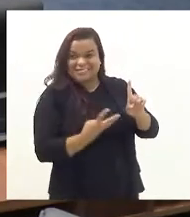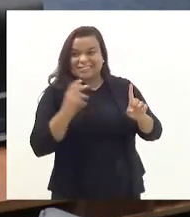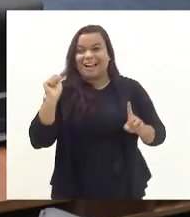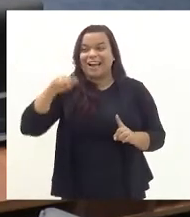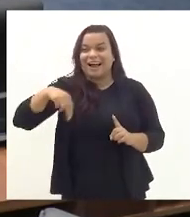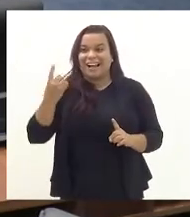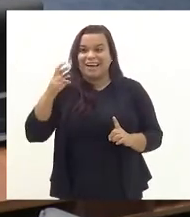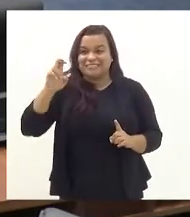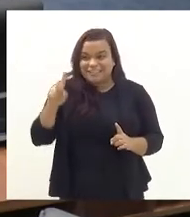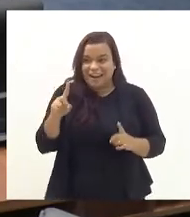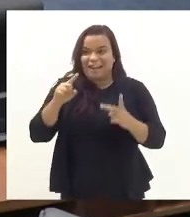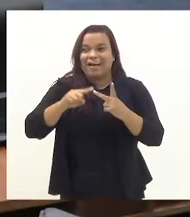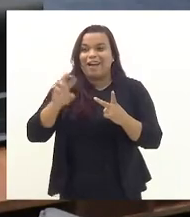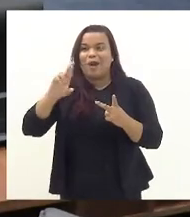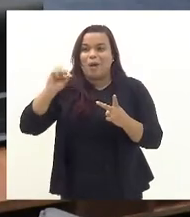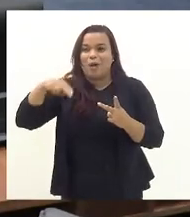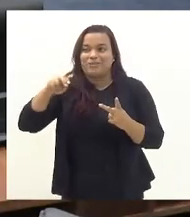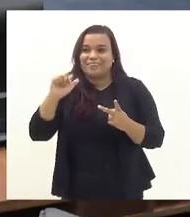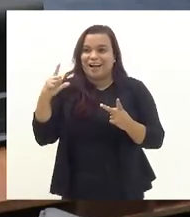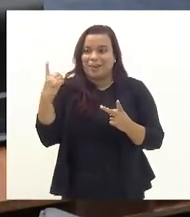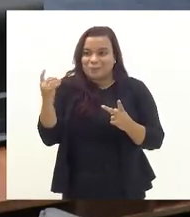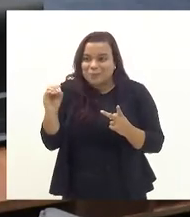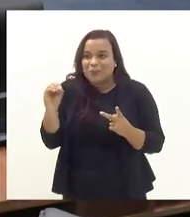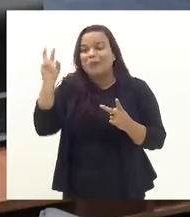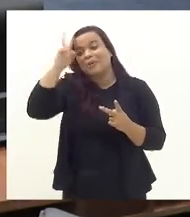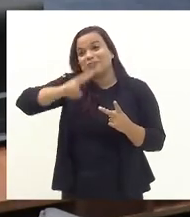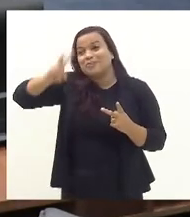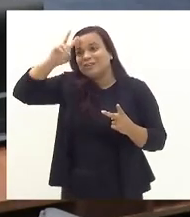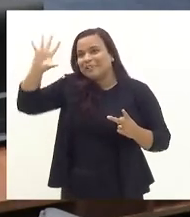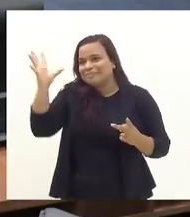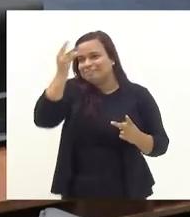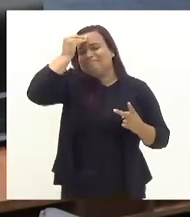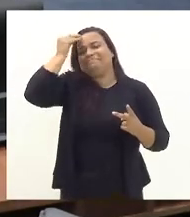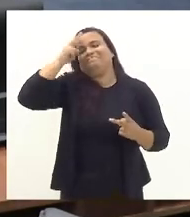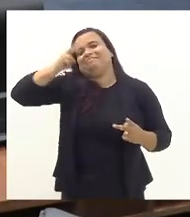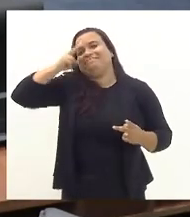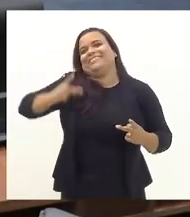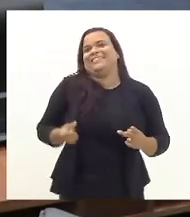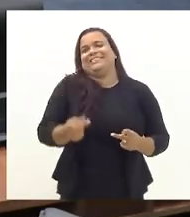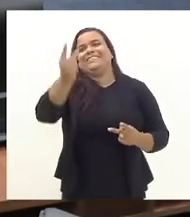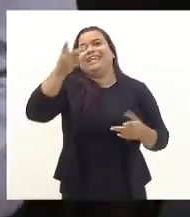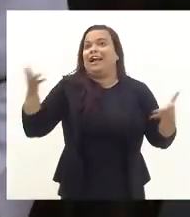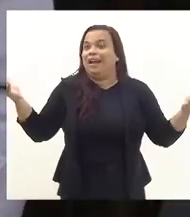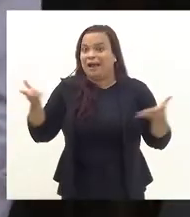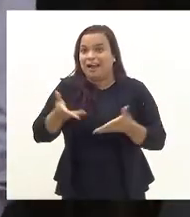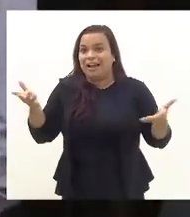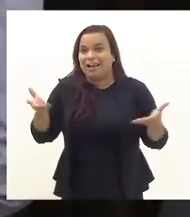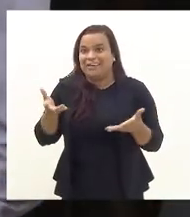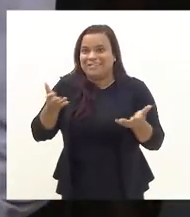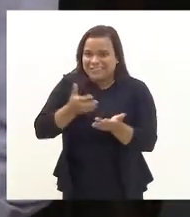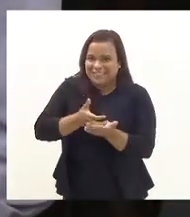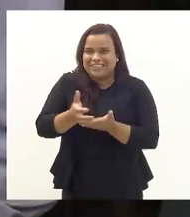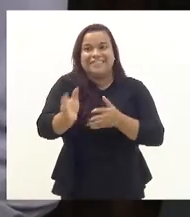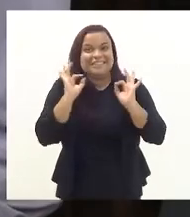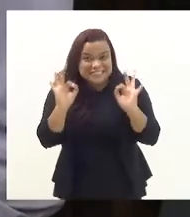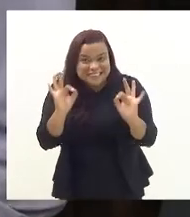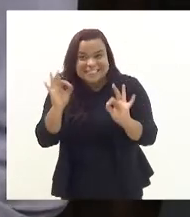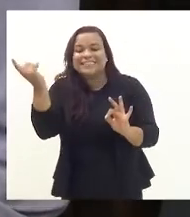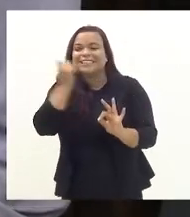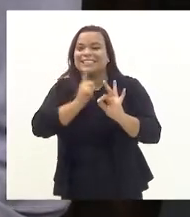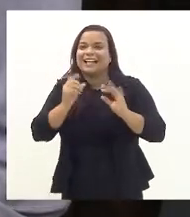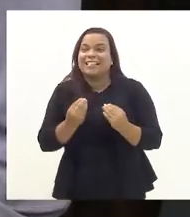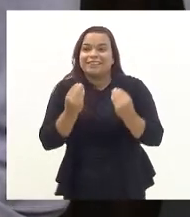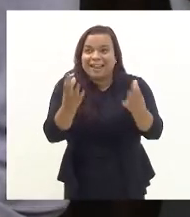Ronaldo. Esse momento histórico na casa. E vamos dar o início, finalmente, às entregas